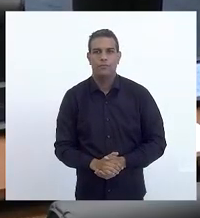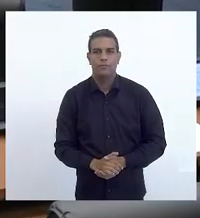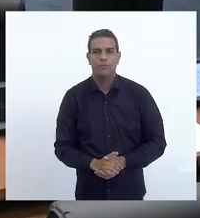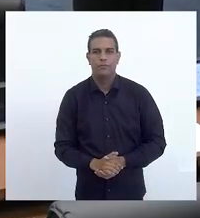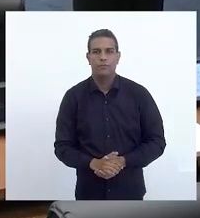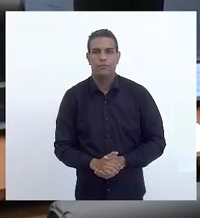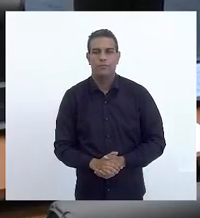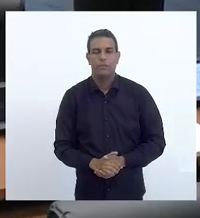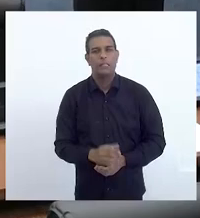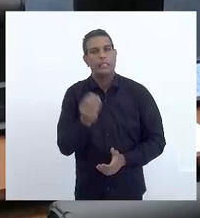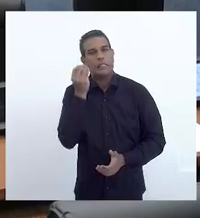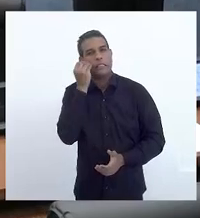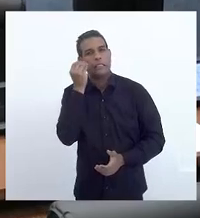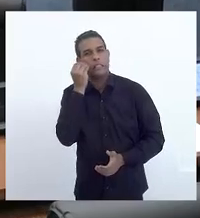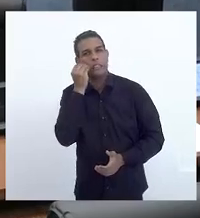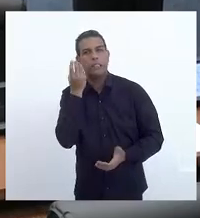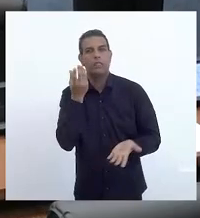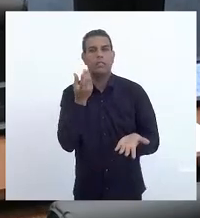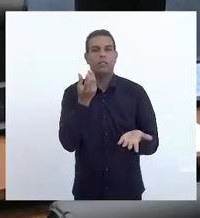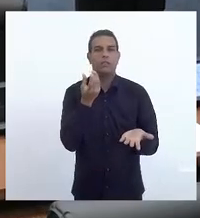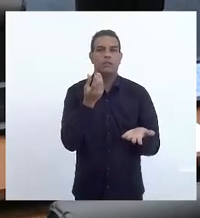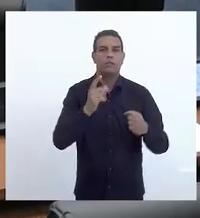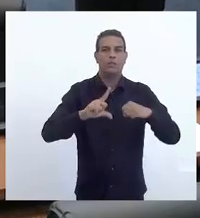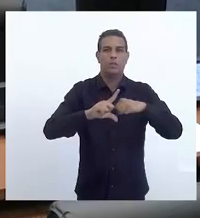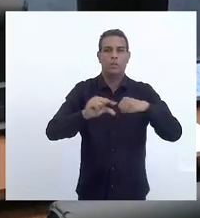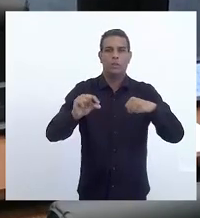Tanto na emenda quanto no artigo 1º.